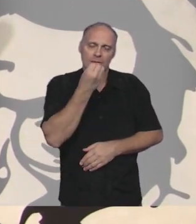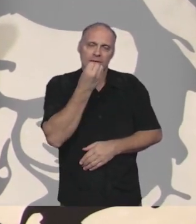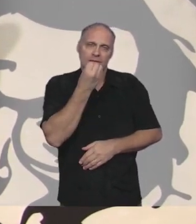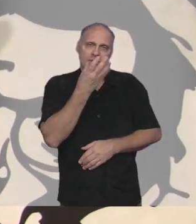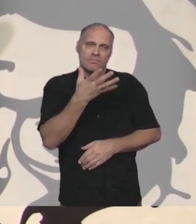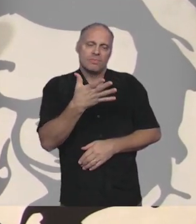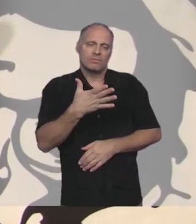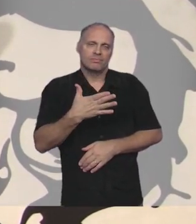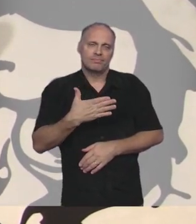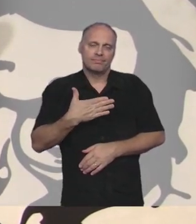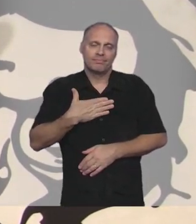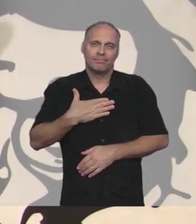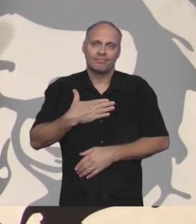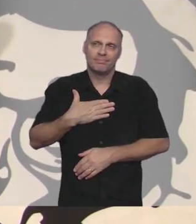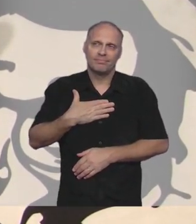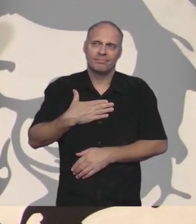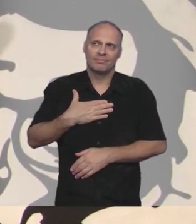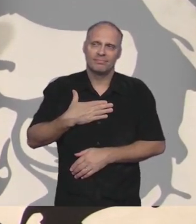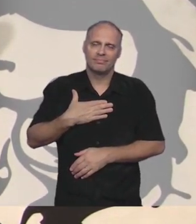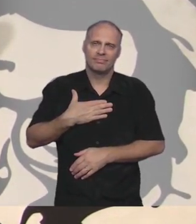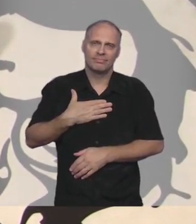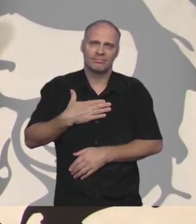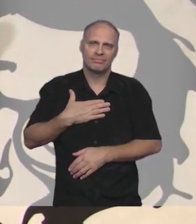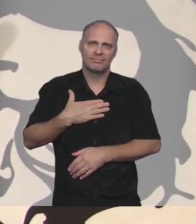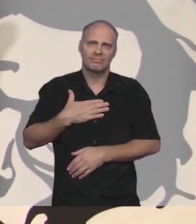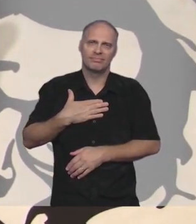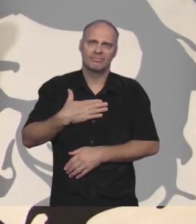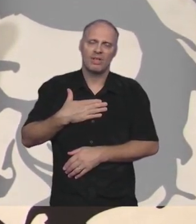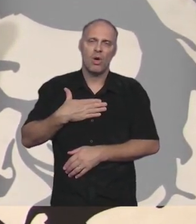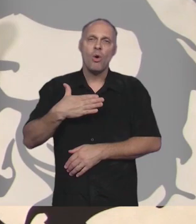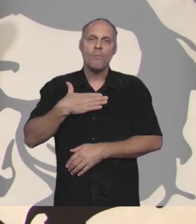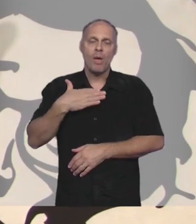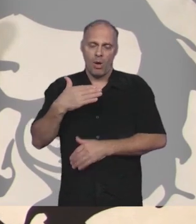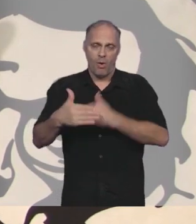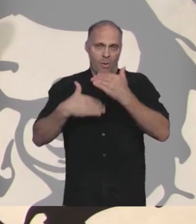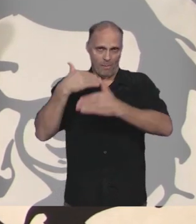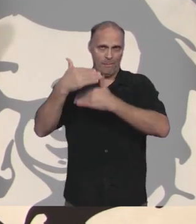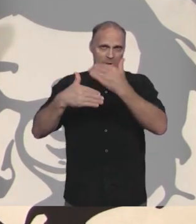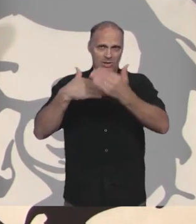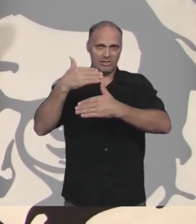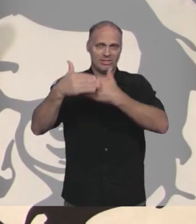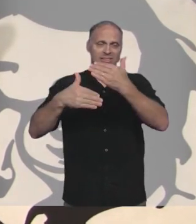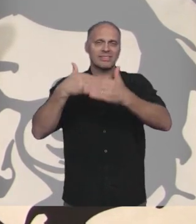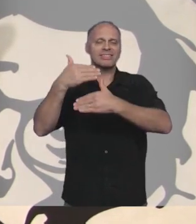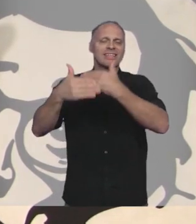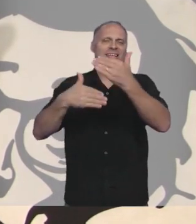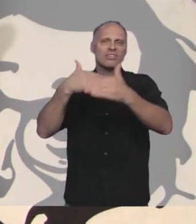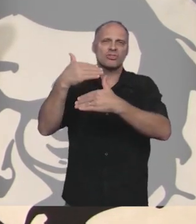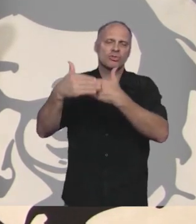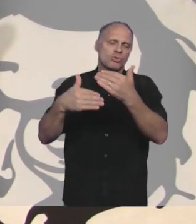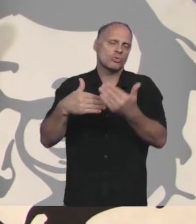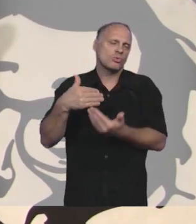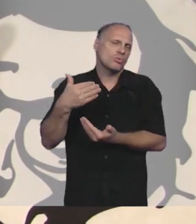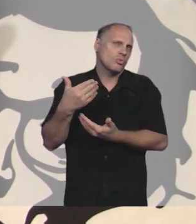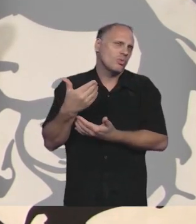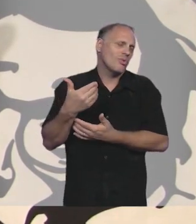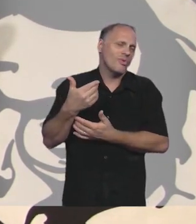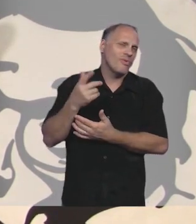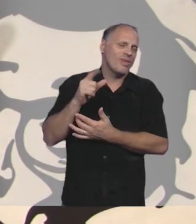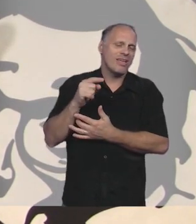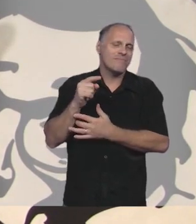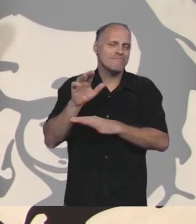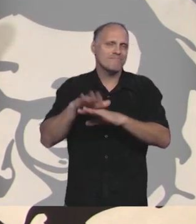meu processo, ele é um processo mais, eu considero, um processo mais